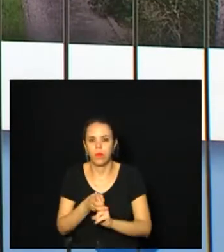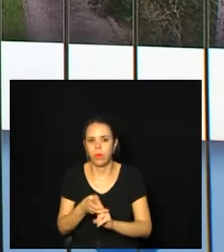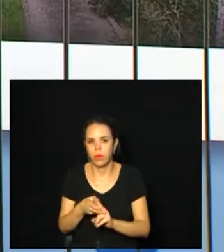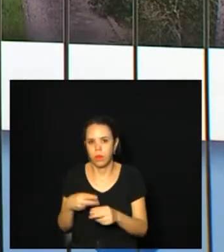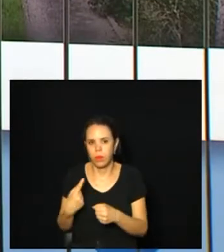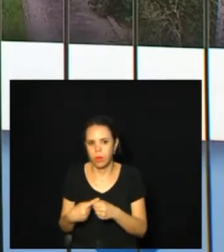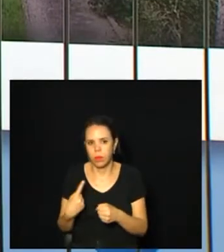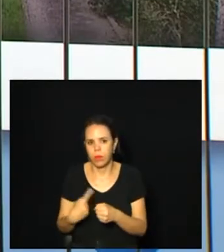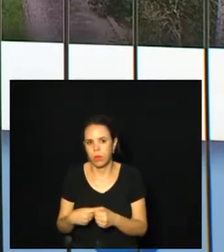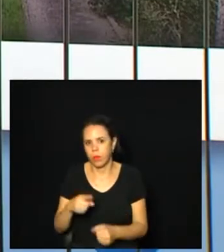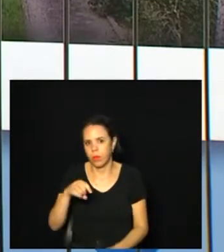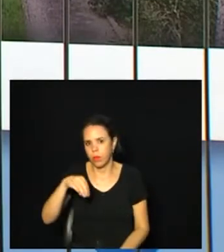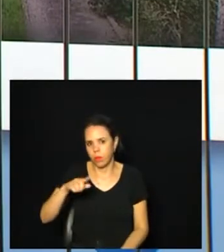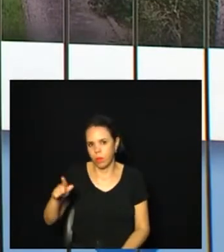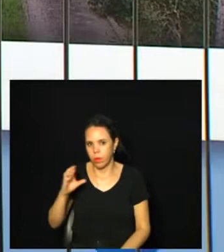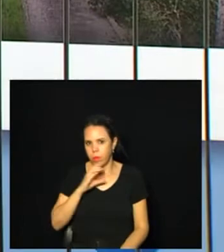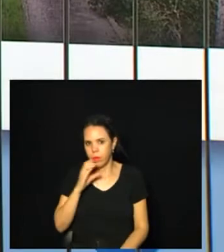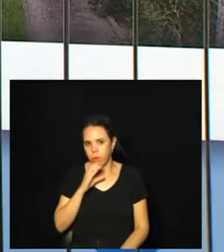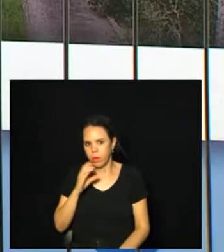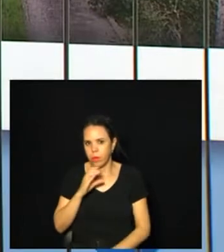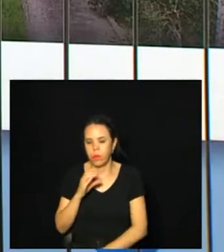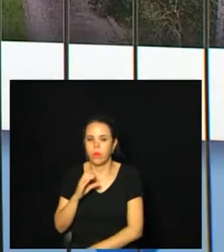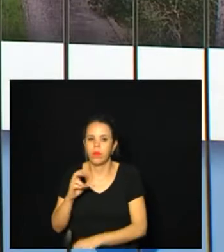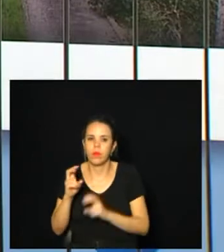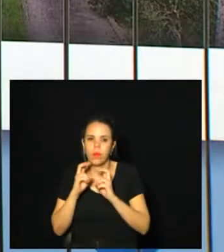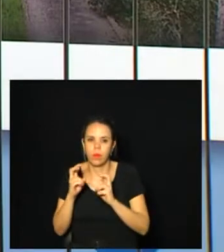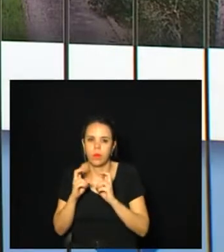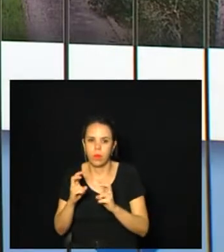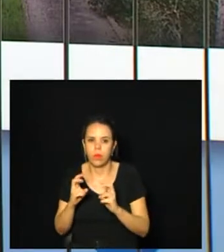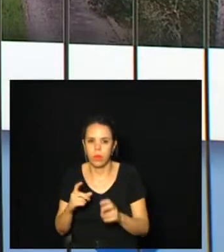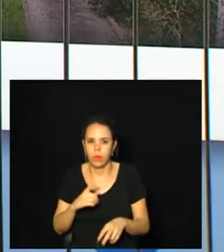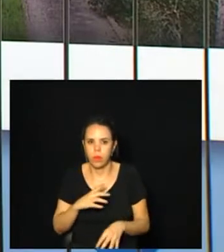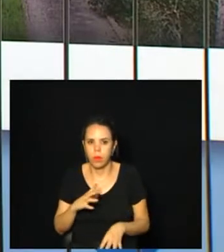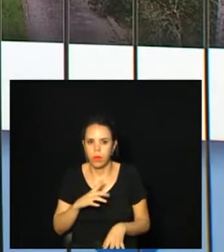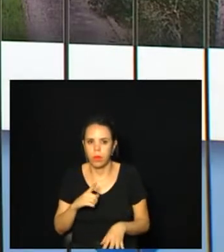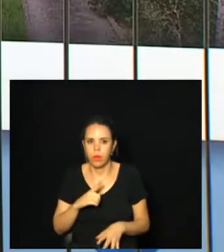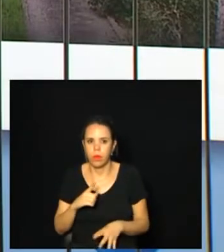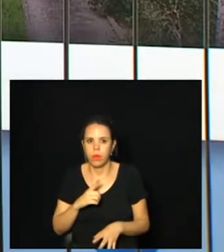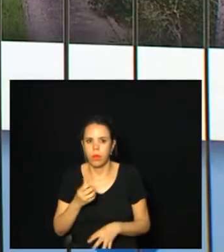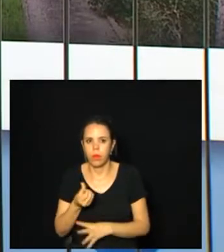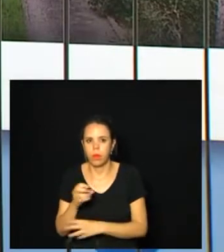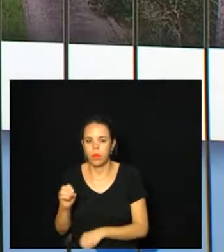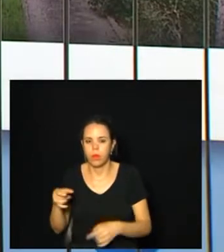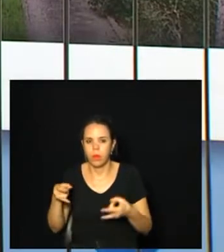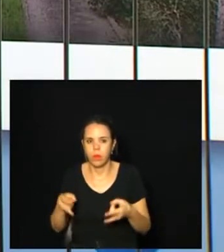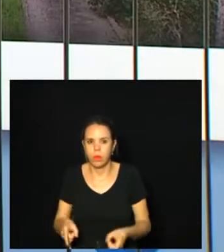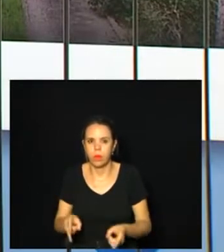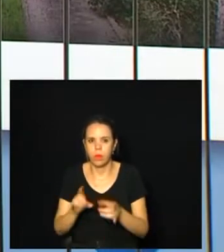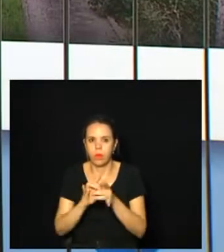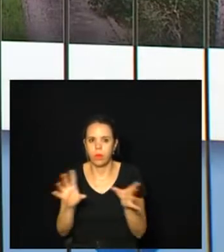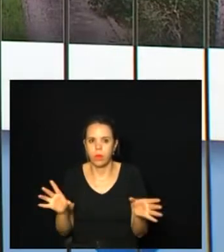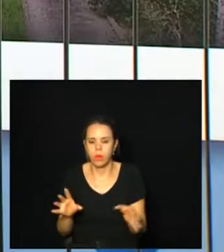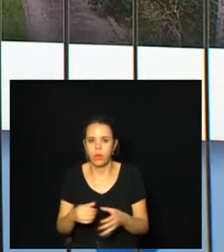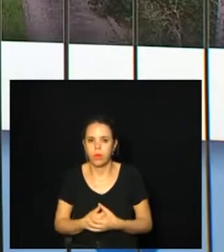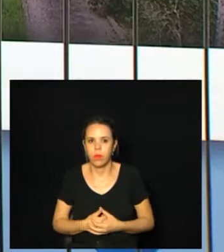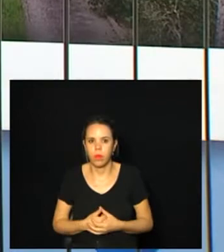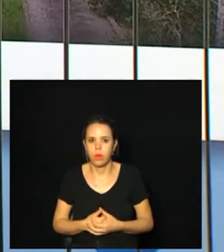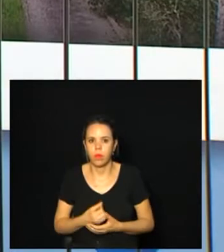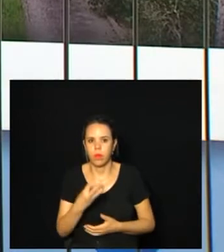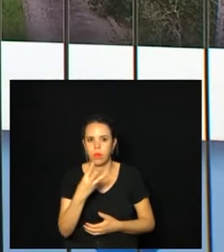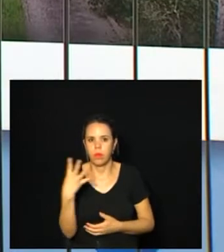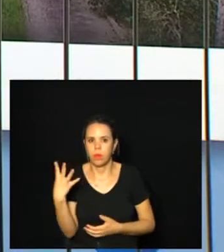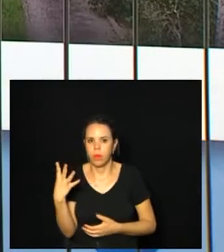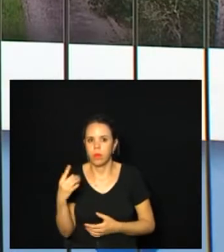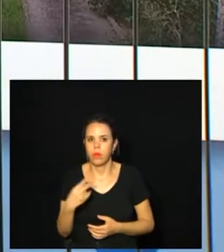Municipal, que é a rede Mário Gatti de urgência e emergência, agora nós temos 60 leitos disponíveis, dos quais